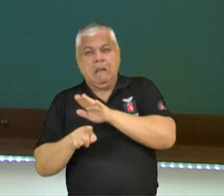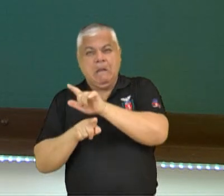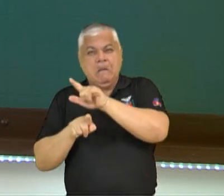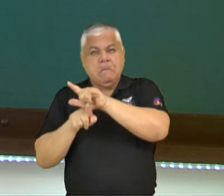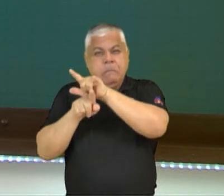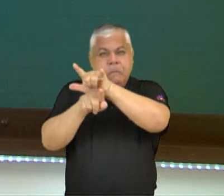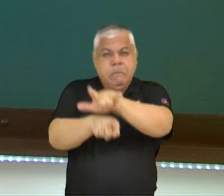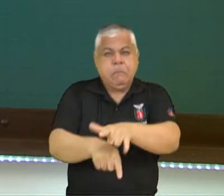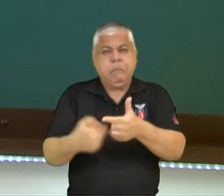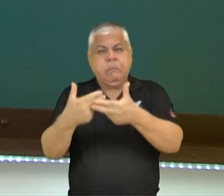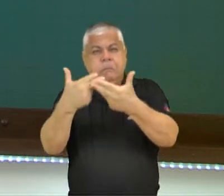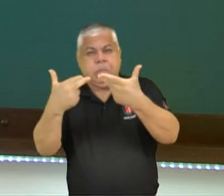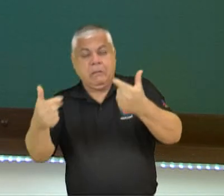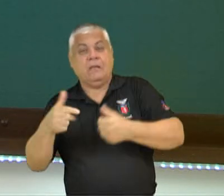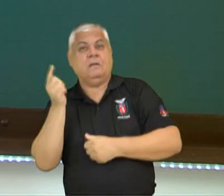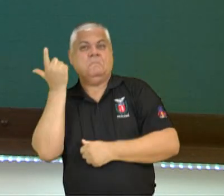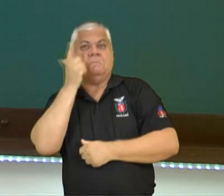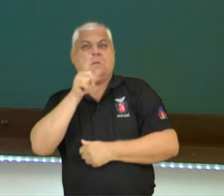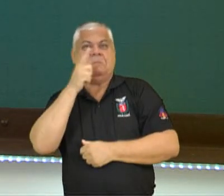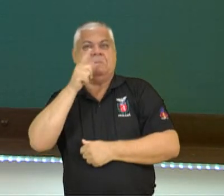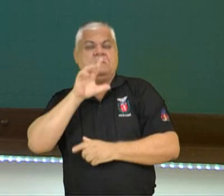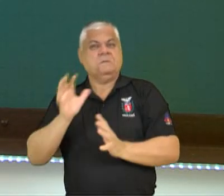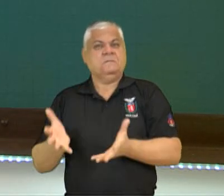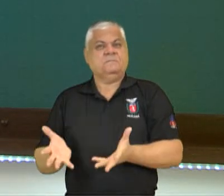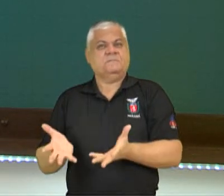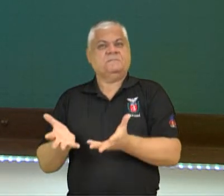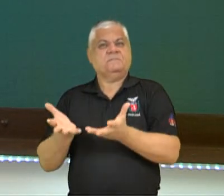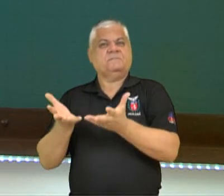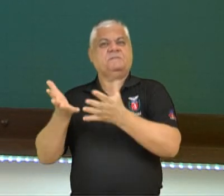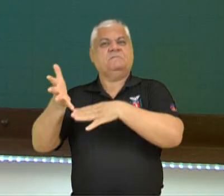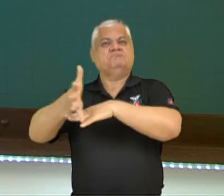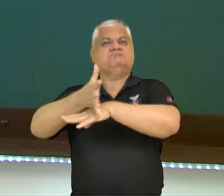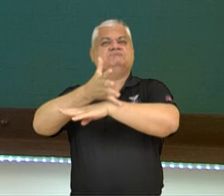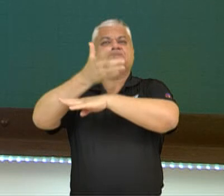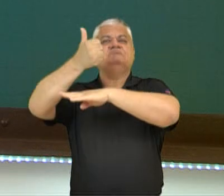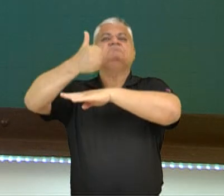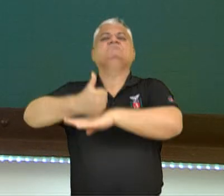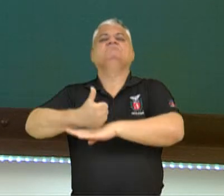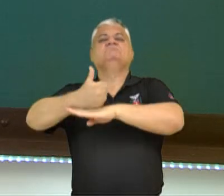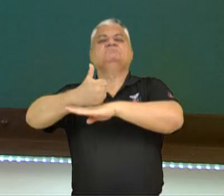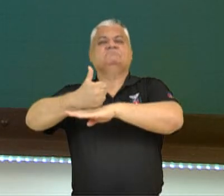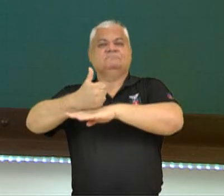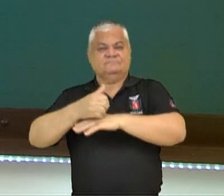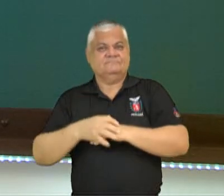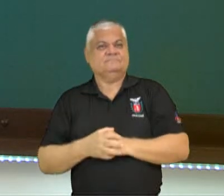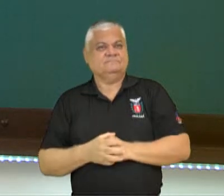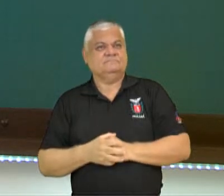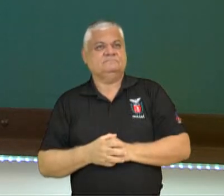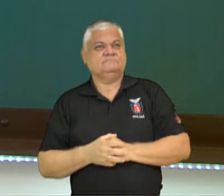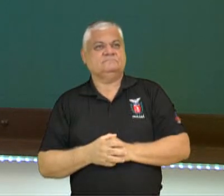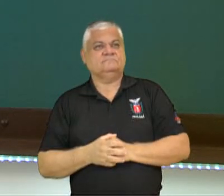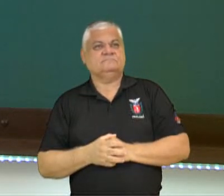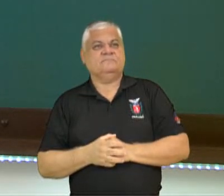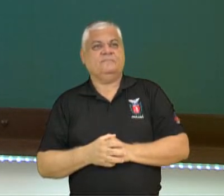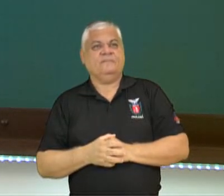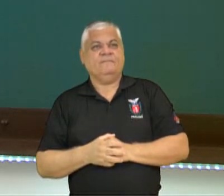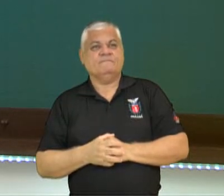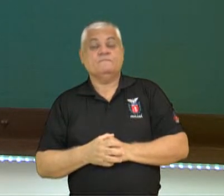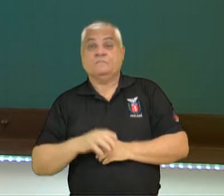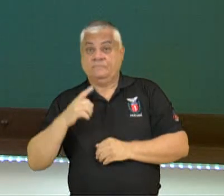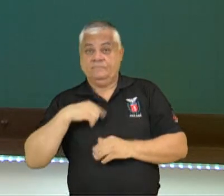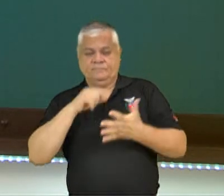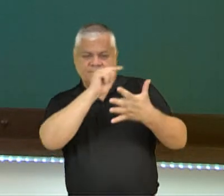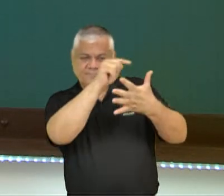assim por diante, contribuiu para que os Estados Unidos se tornassem então essa grande potência. Muito bem. Então, além